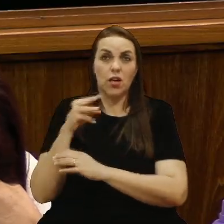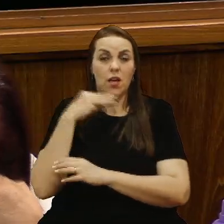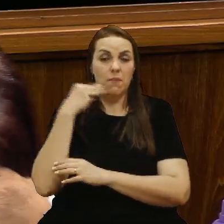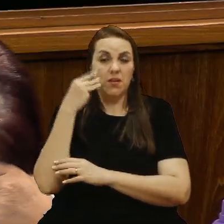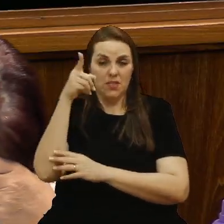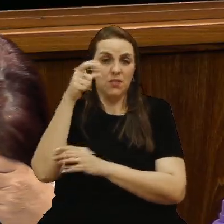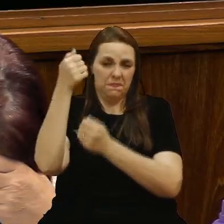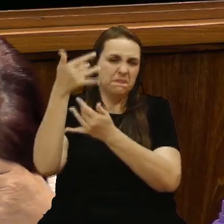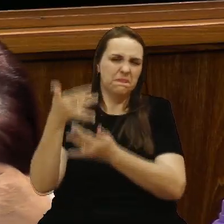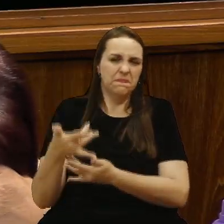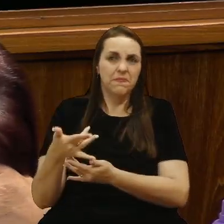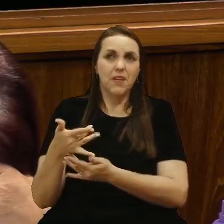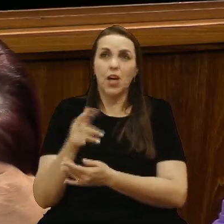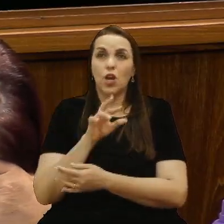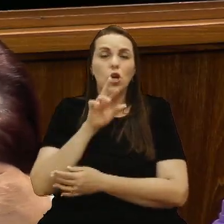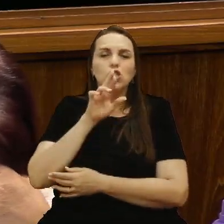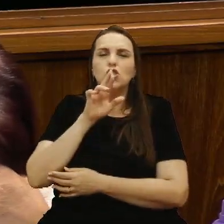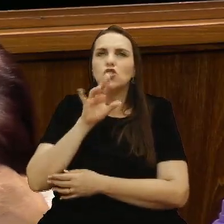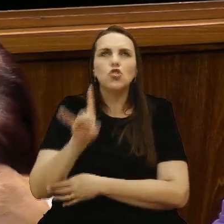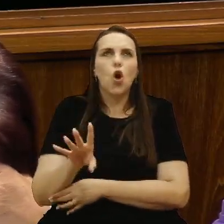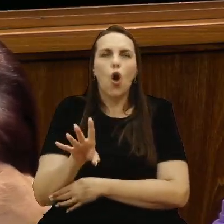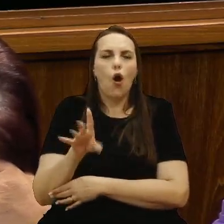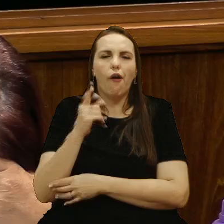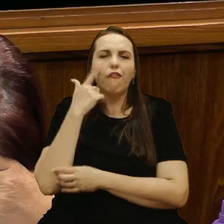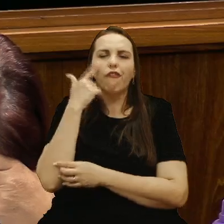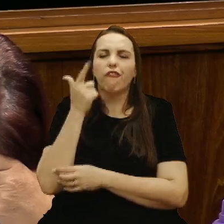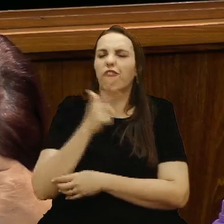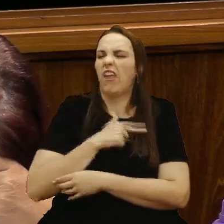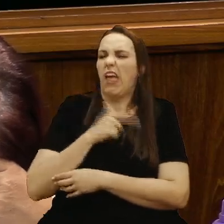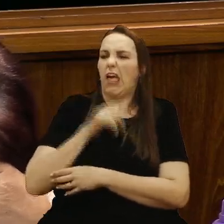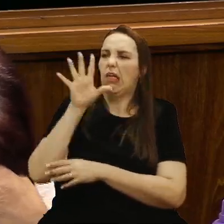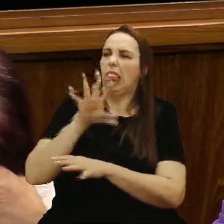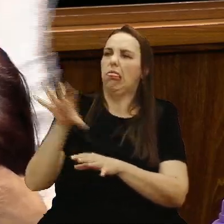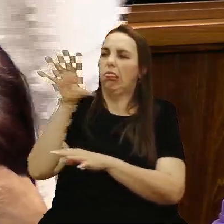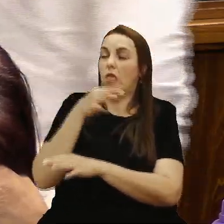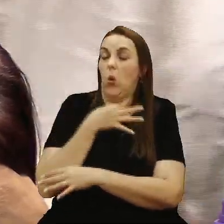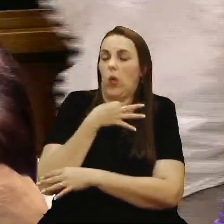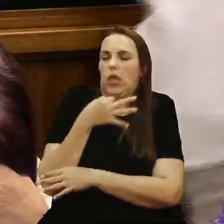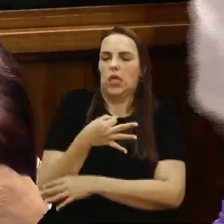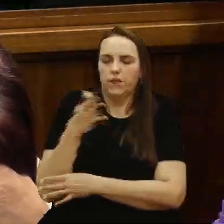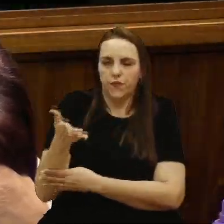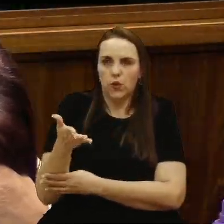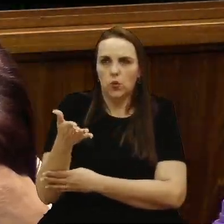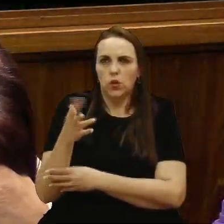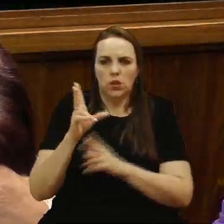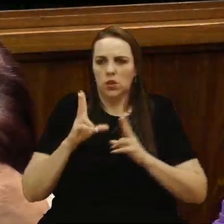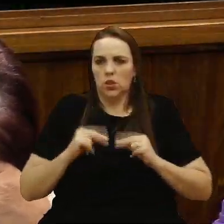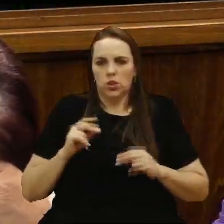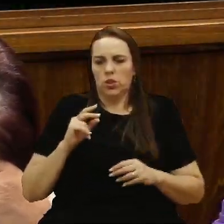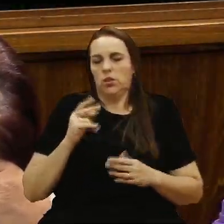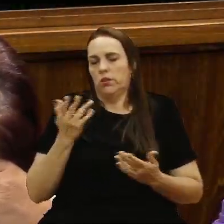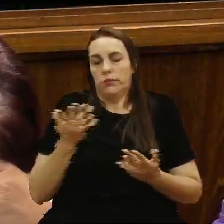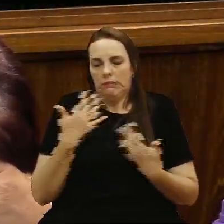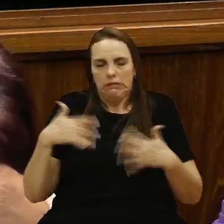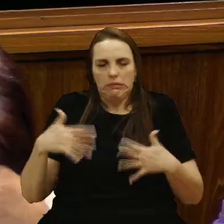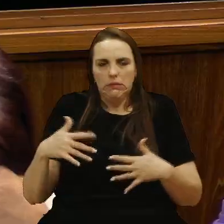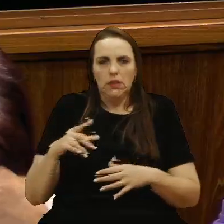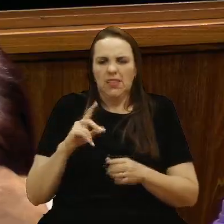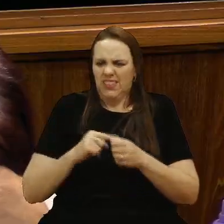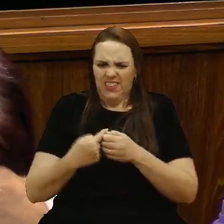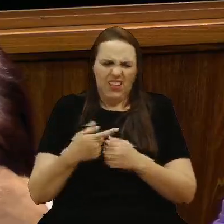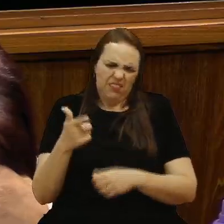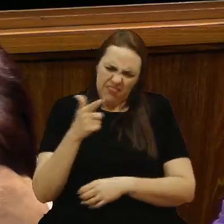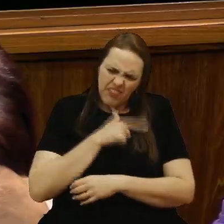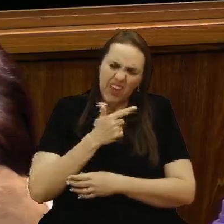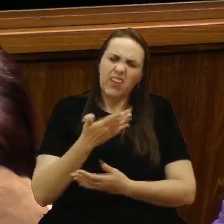Marisol, não são só esteticamente feios, horríveis, deixam a nossa cidade muito